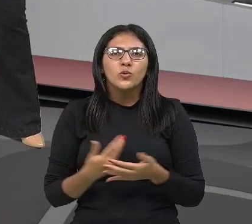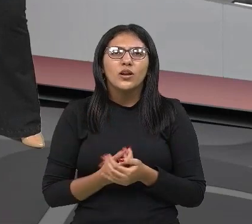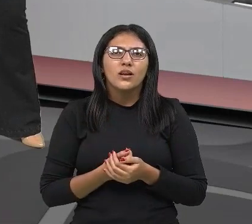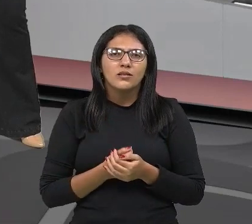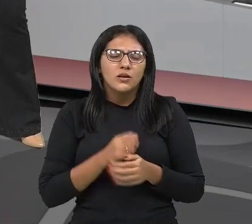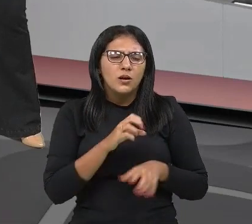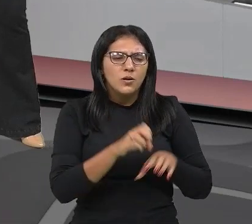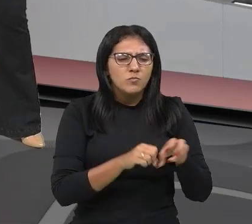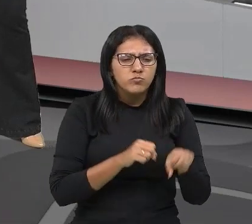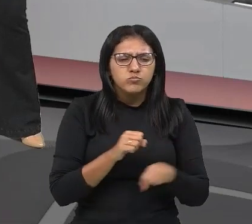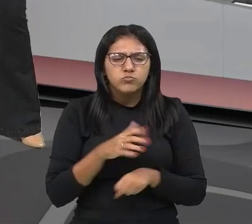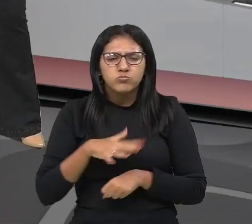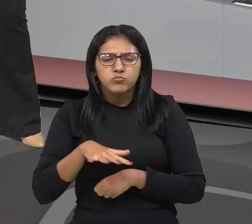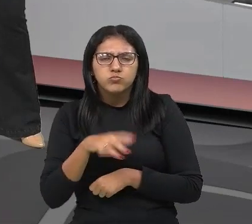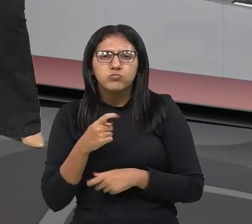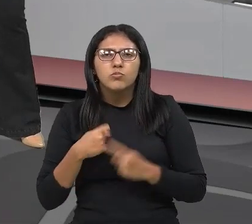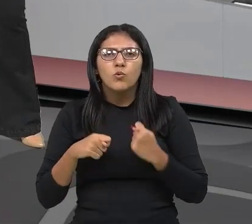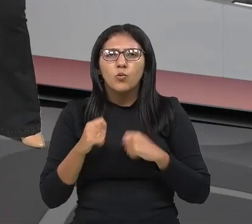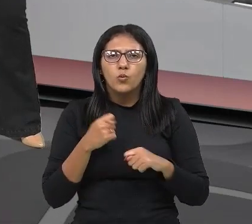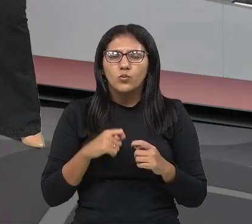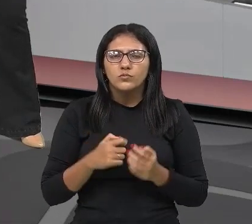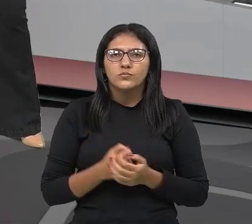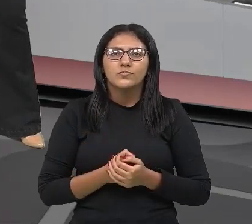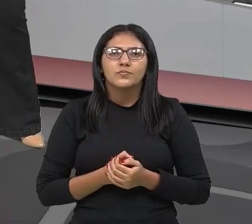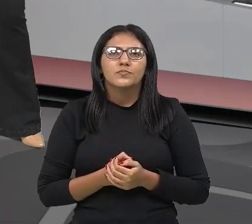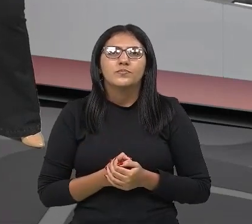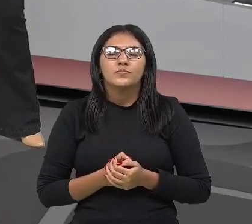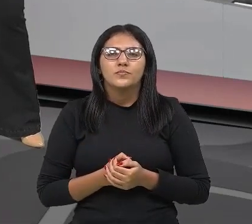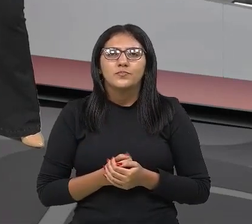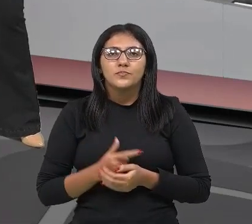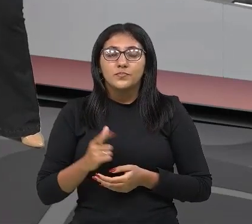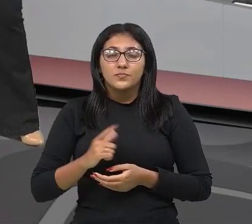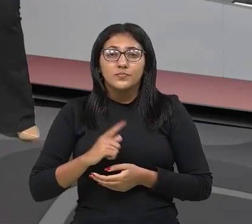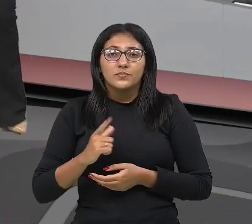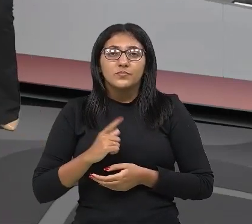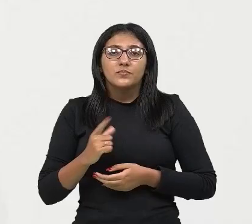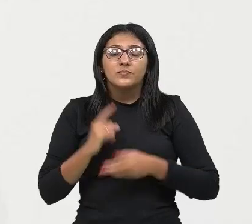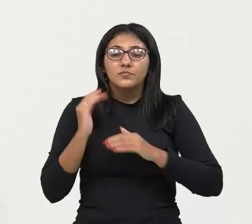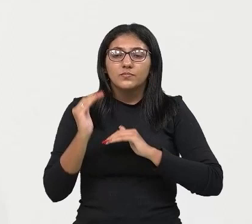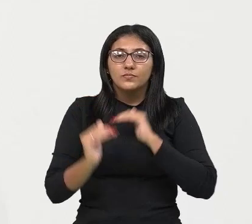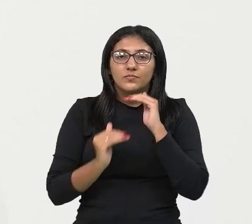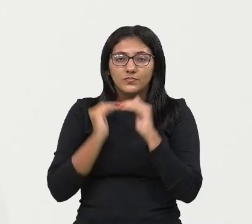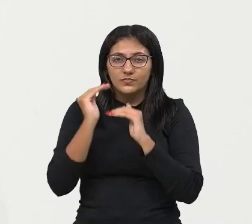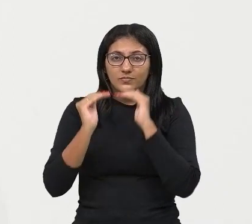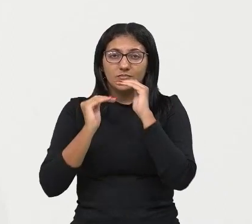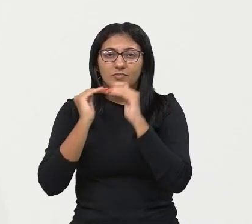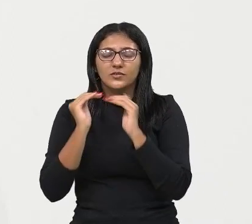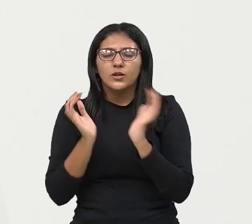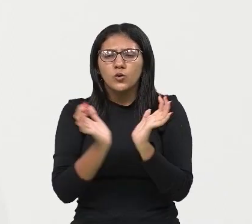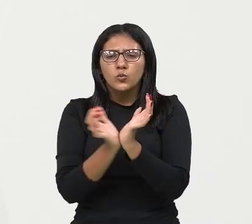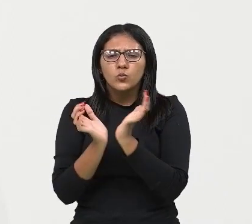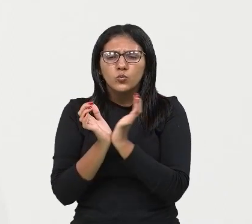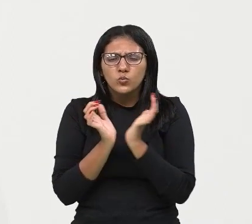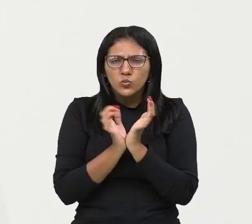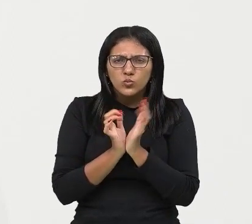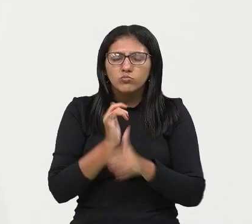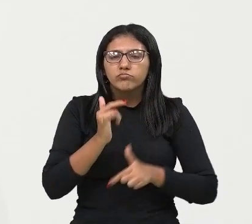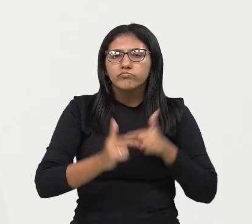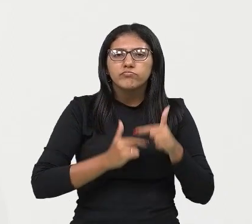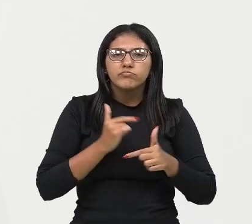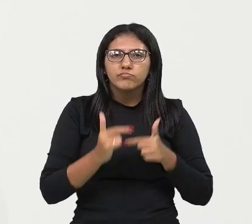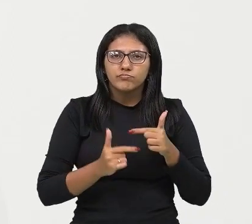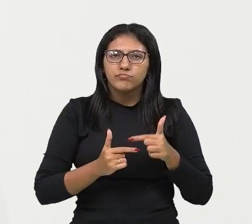econômicas do território brasileiro? Começa, gente, a desenvolver um conjunto de atividades,